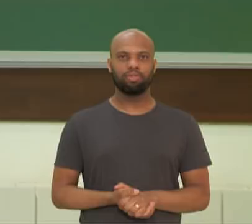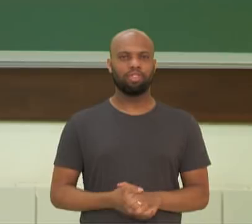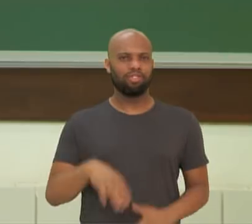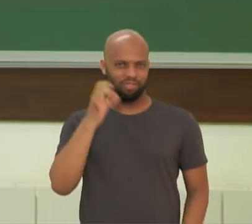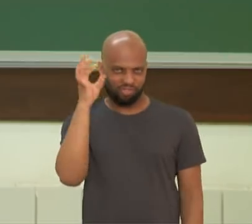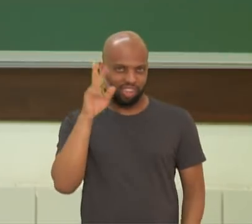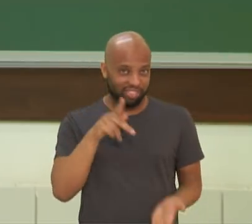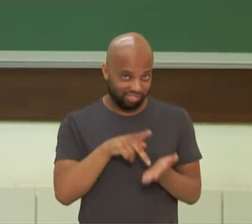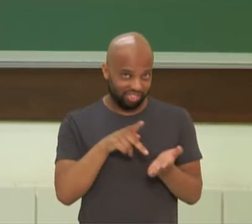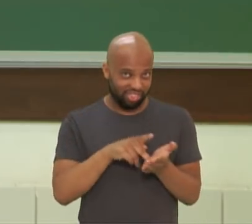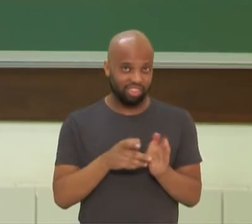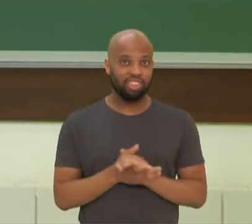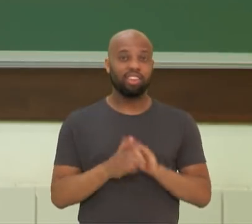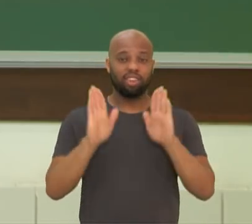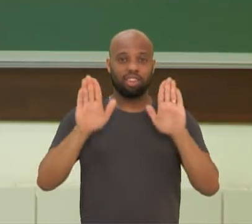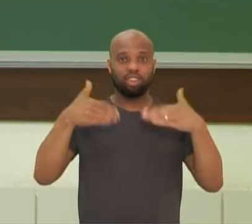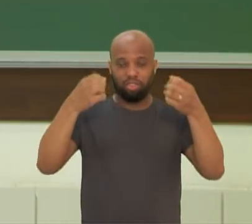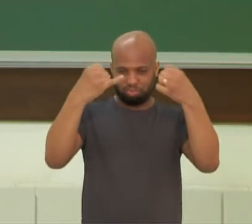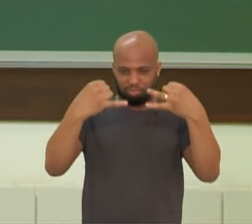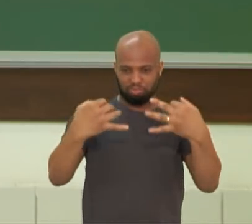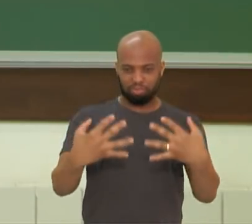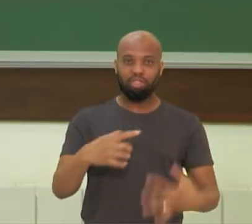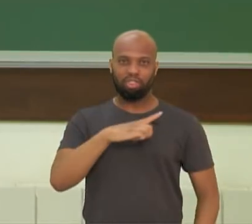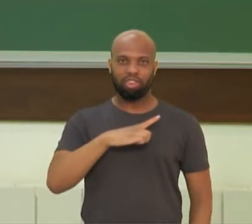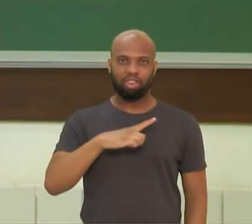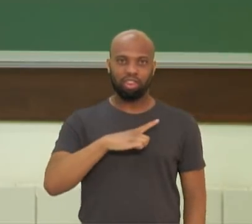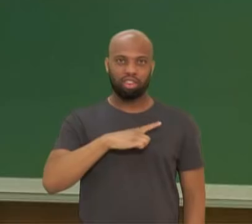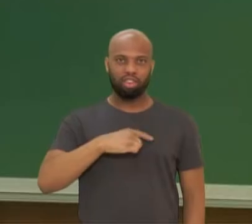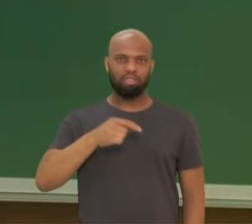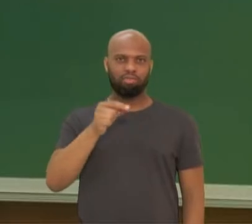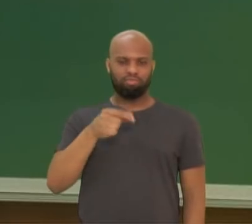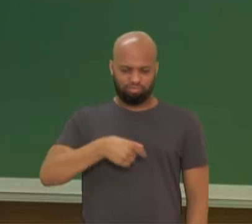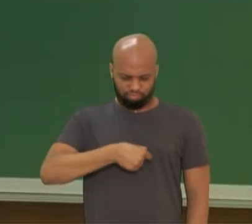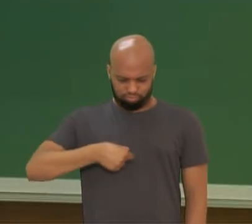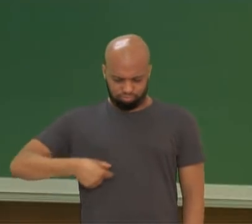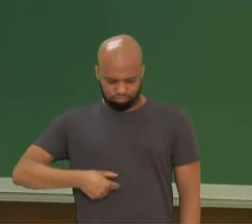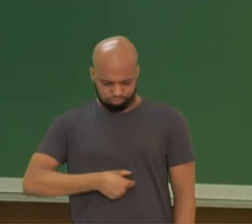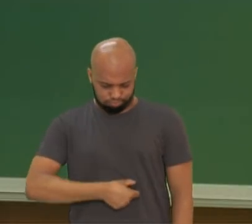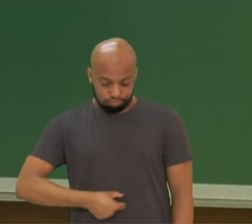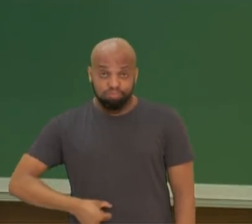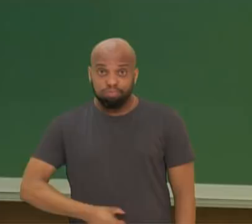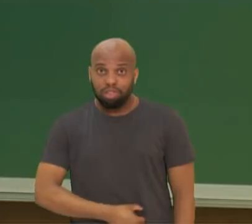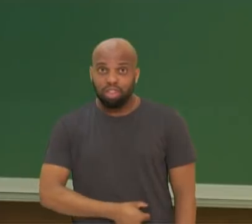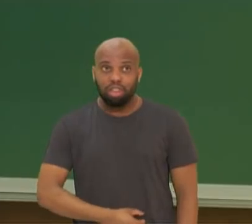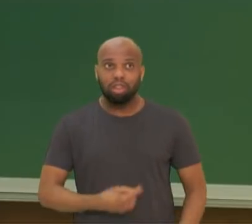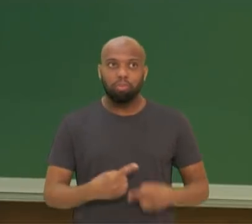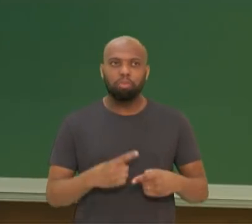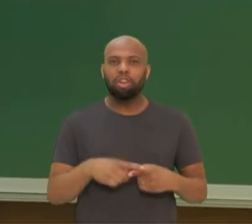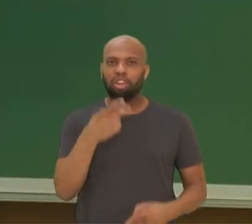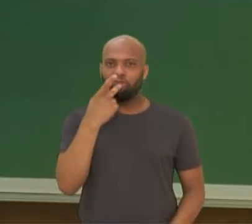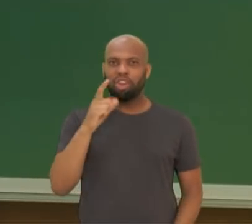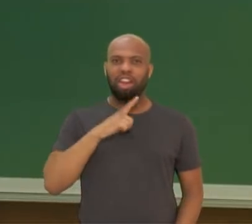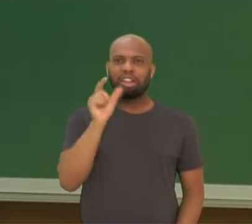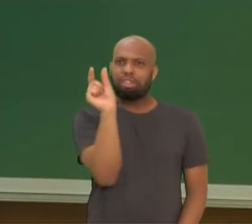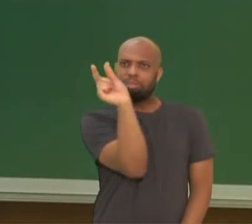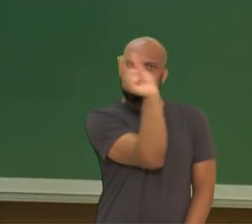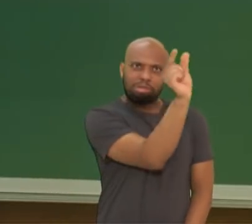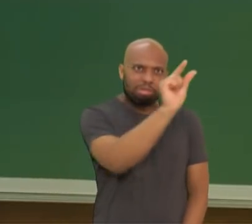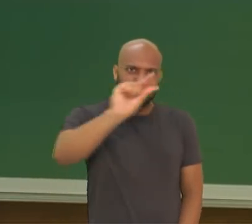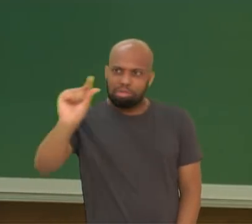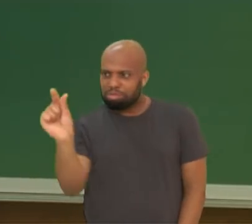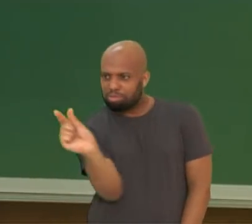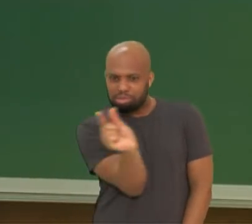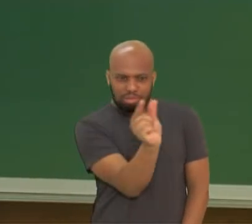Foi bem fácil essa, né? Uma descrição aí de um intestino que, por estar falando, né, cheio de curvas,